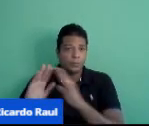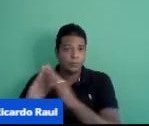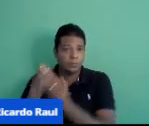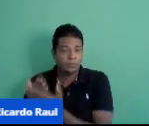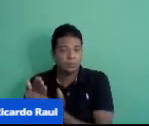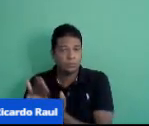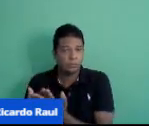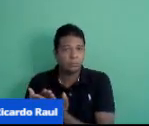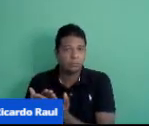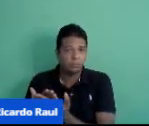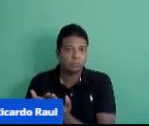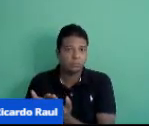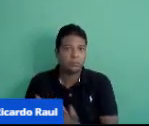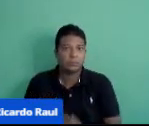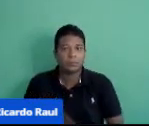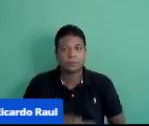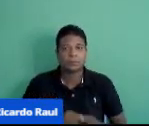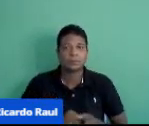penso dessa forma.